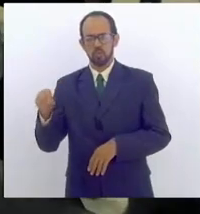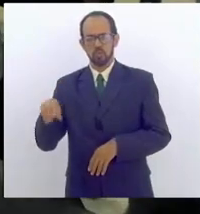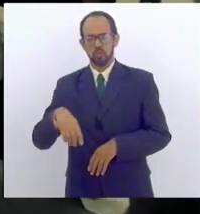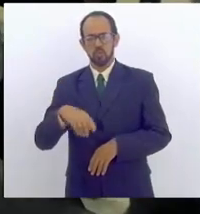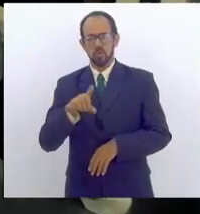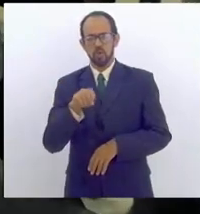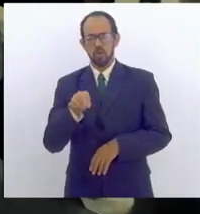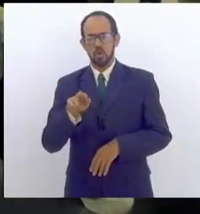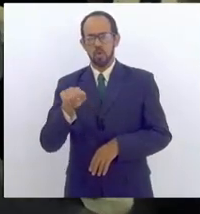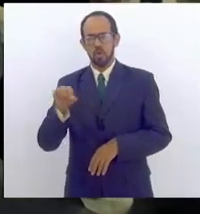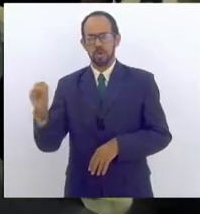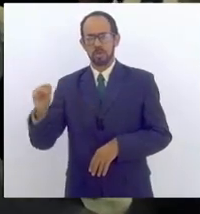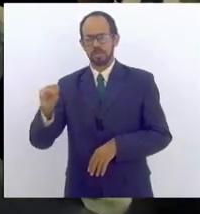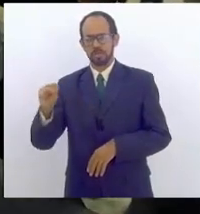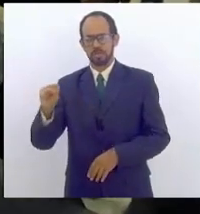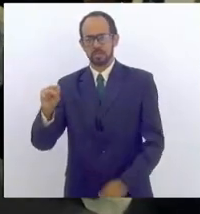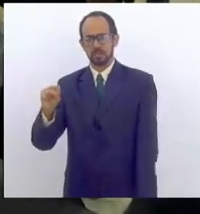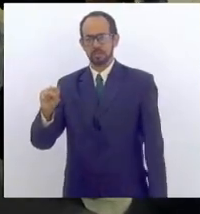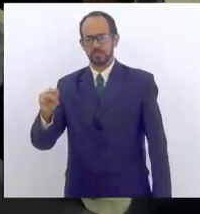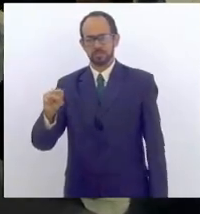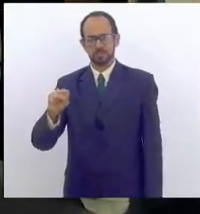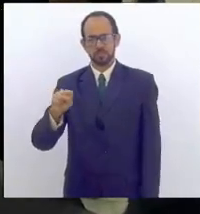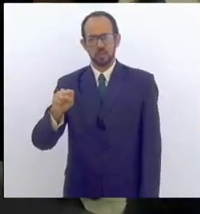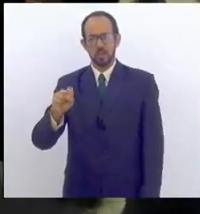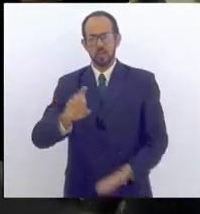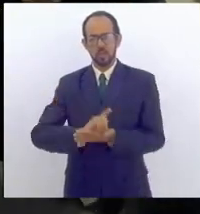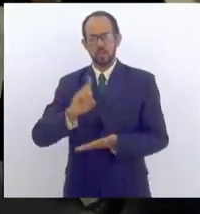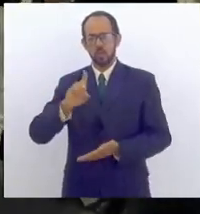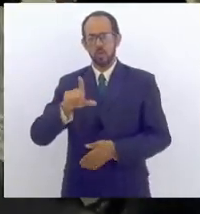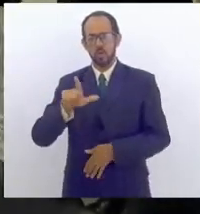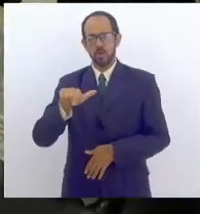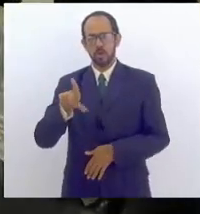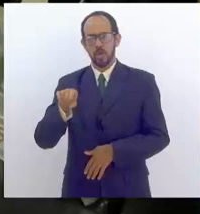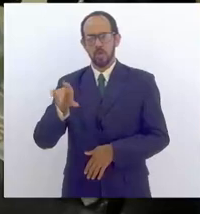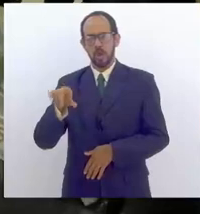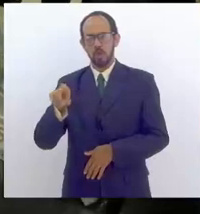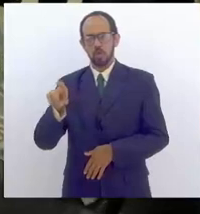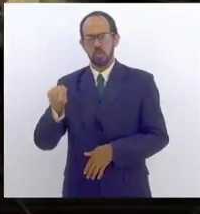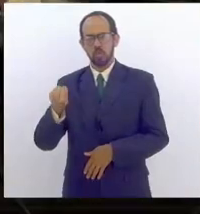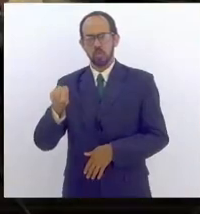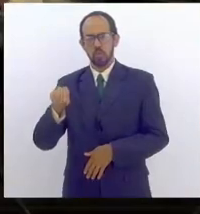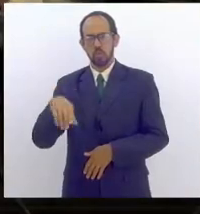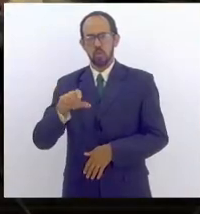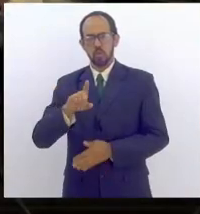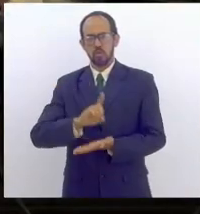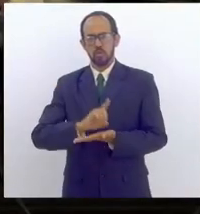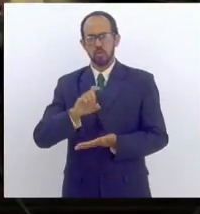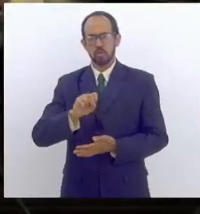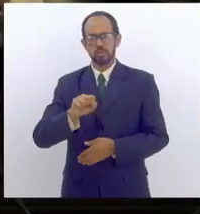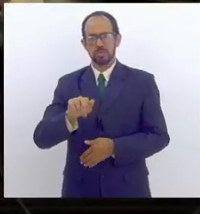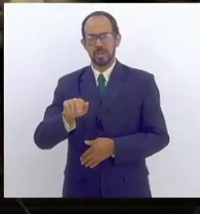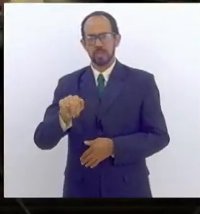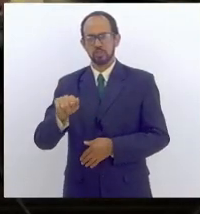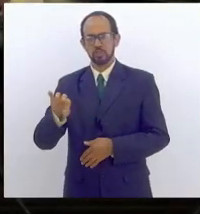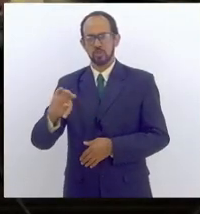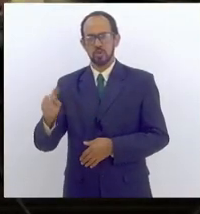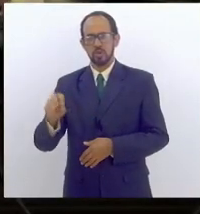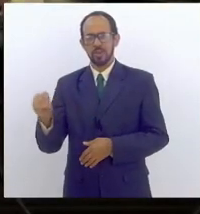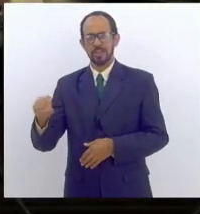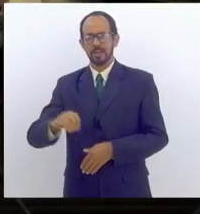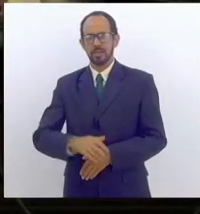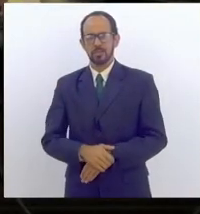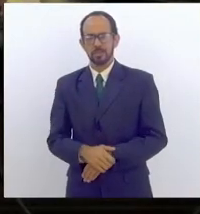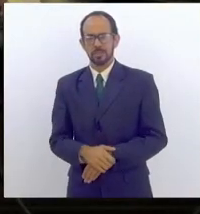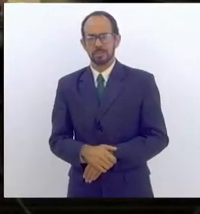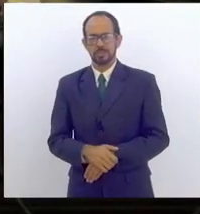Ruas, aqui. Doutor Deodalto, doutor Serginho. Ah, eu não sei se chegou aqui.